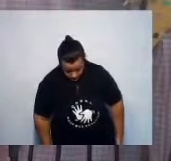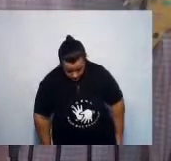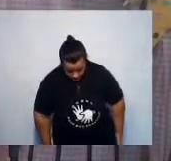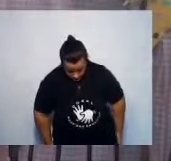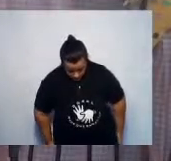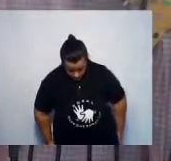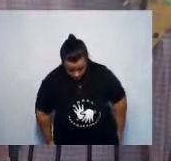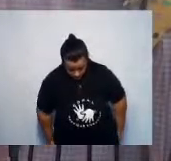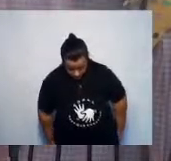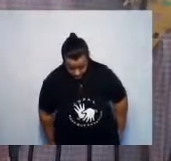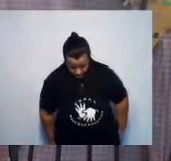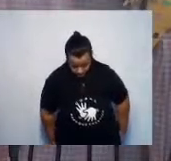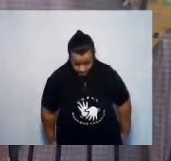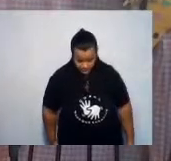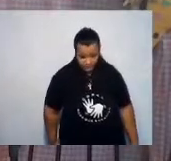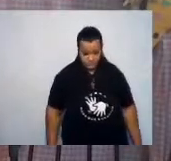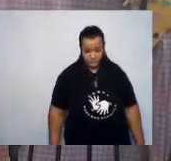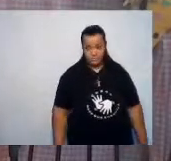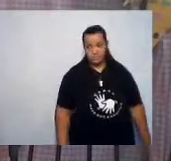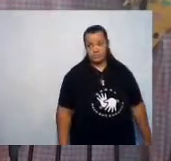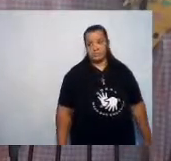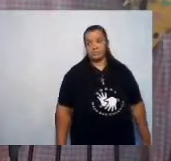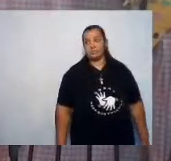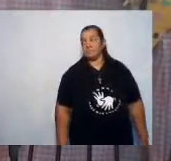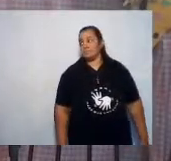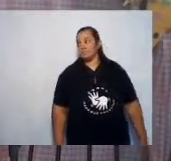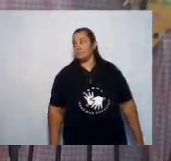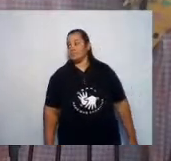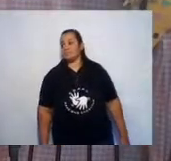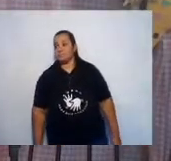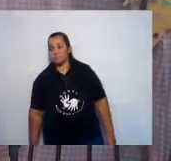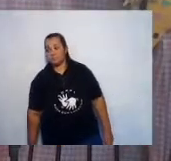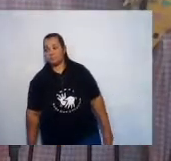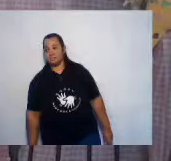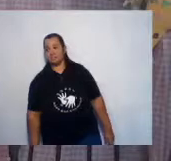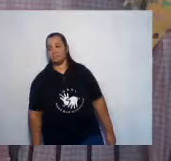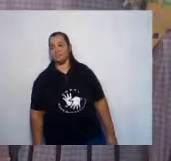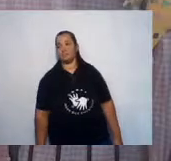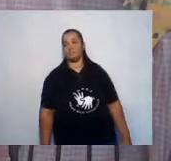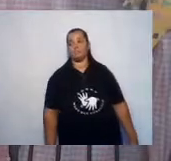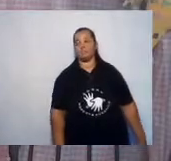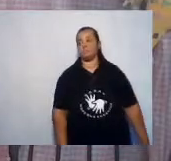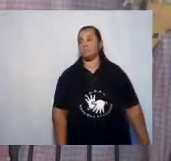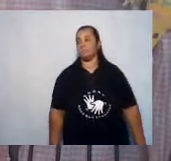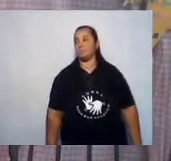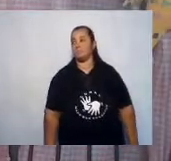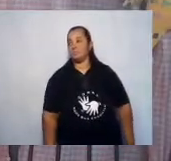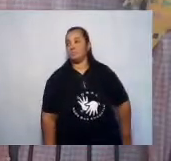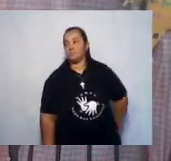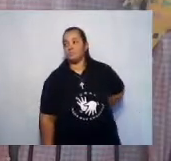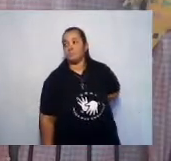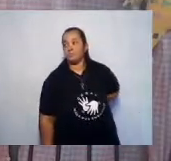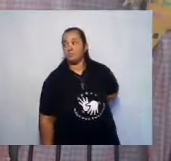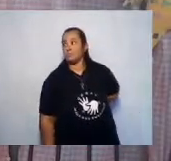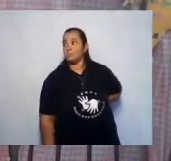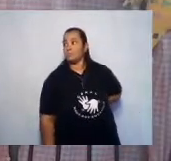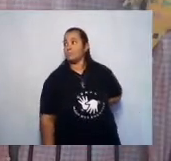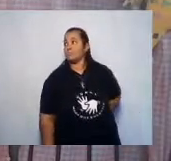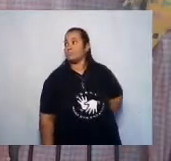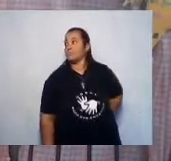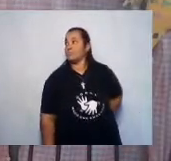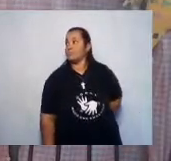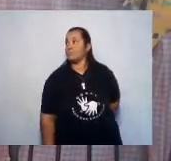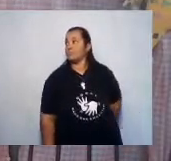ver. Eita. Deu para recordar um pouquinho, né? É. Vamos continuar na pegada. Mas não deu tempo, mas deu. Vamos continuar. O pessoal